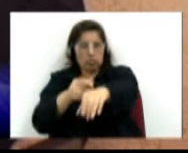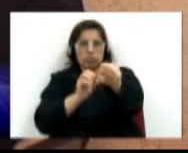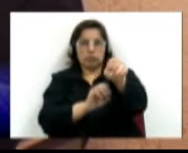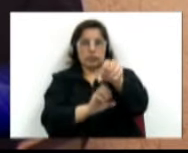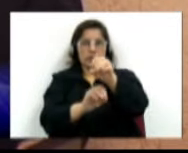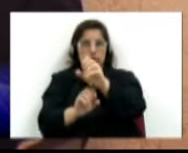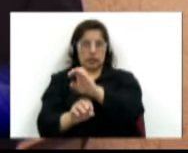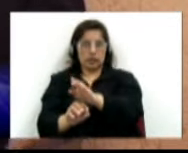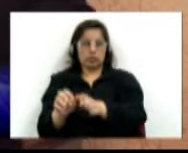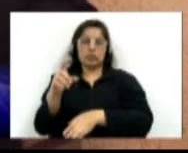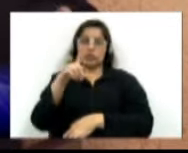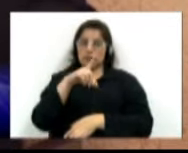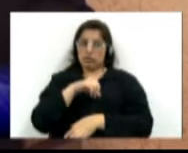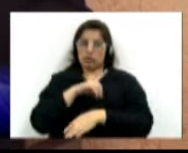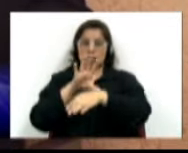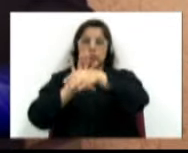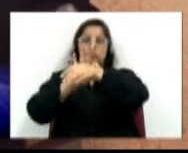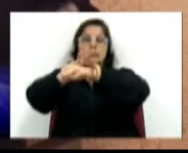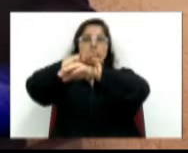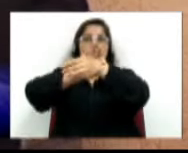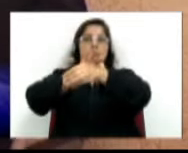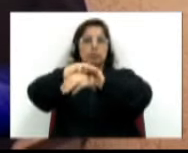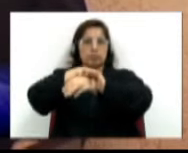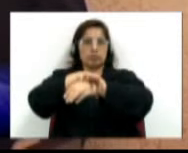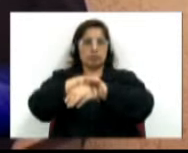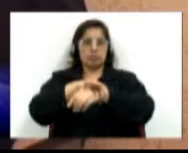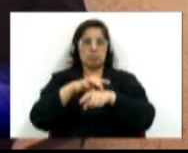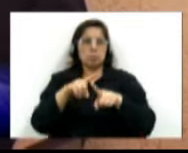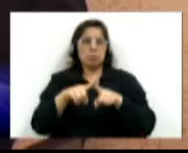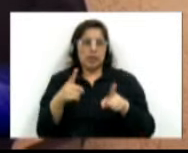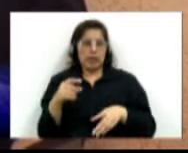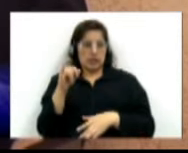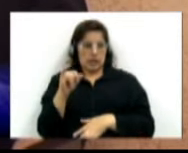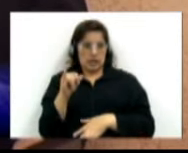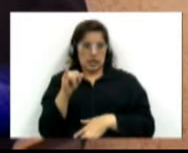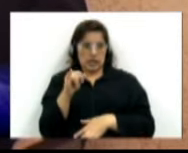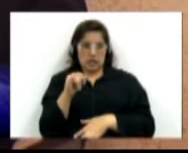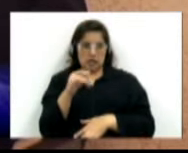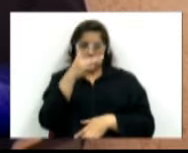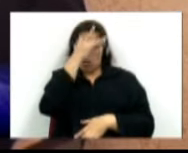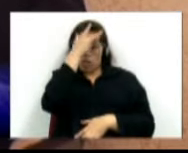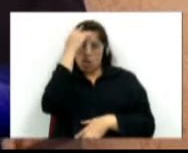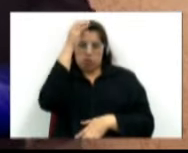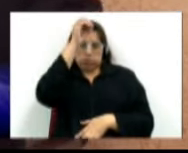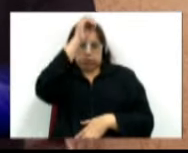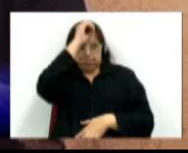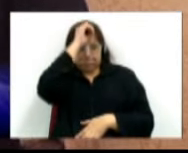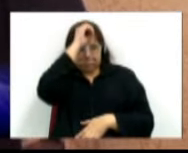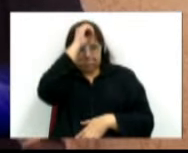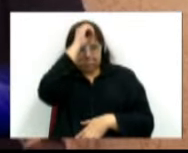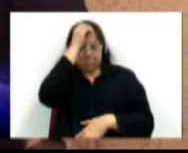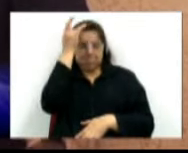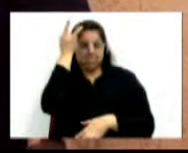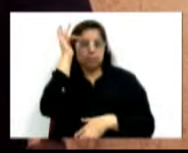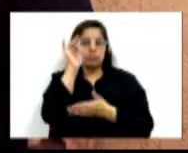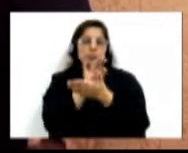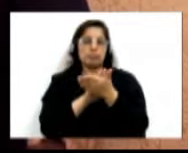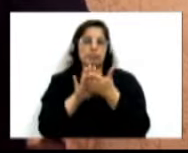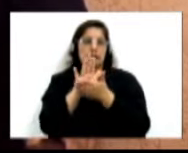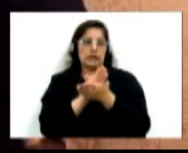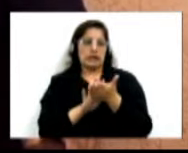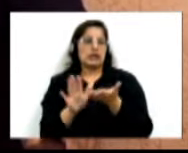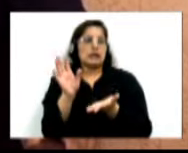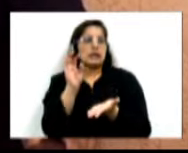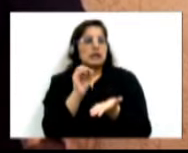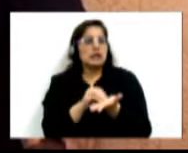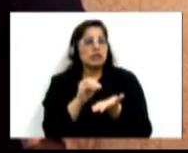seguro. É a ignorância que leva a população sem a educação adequada a ter problemas de saúde. É a